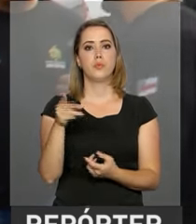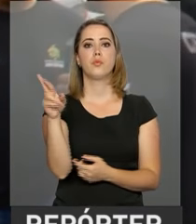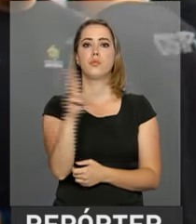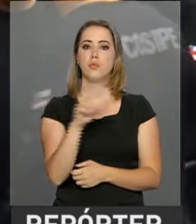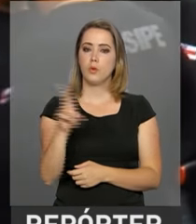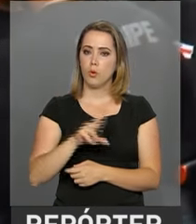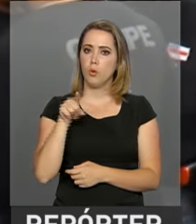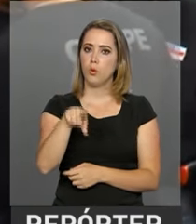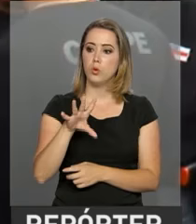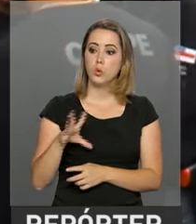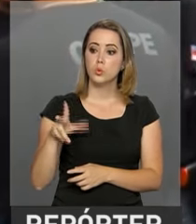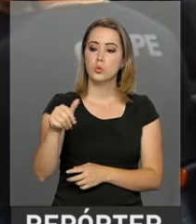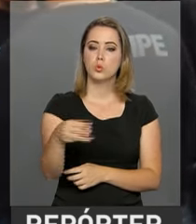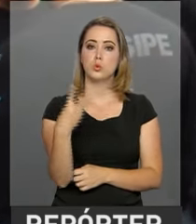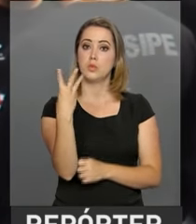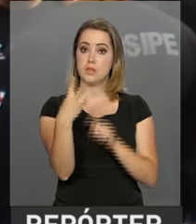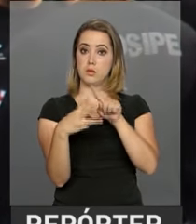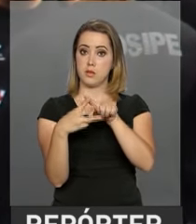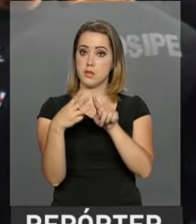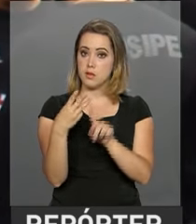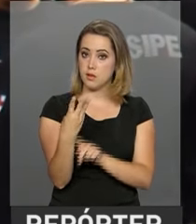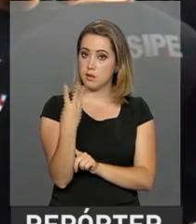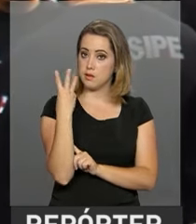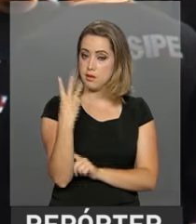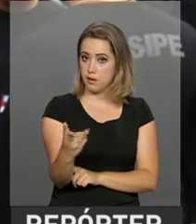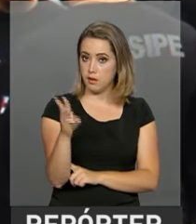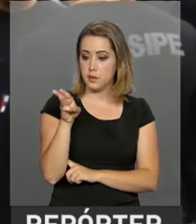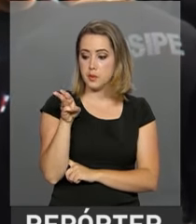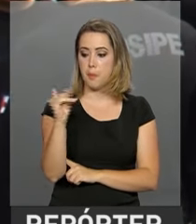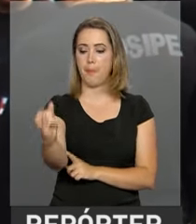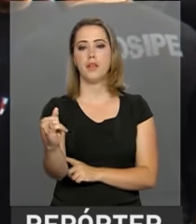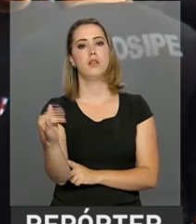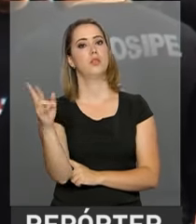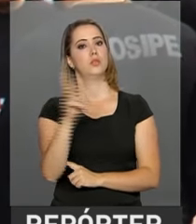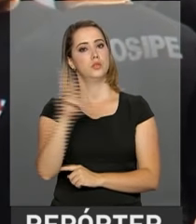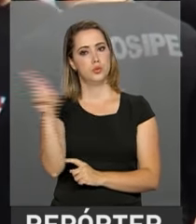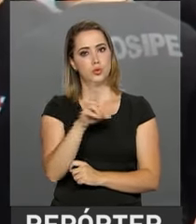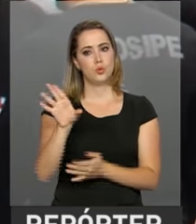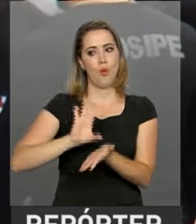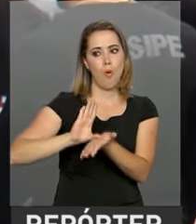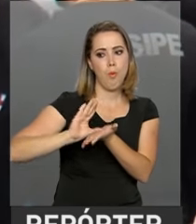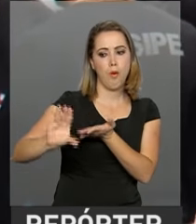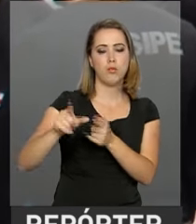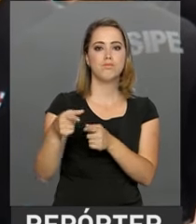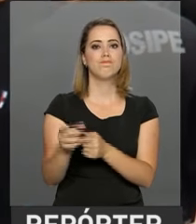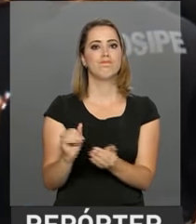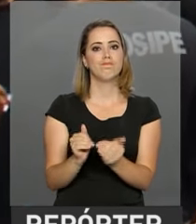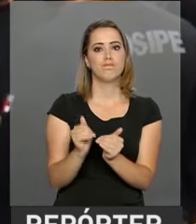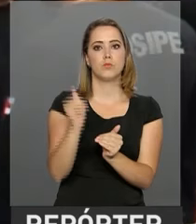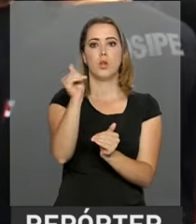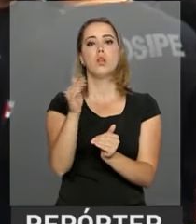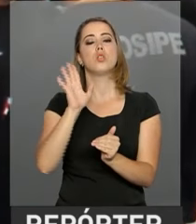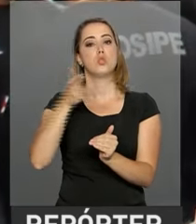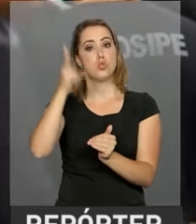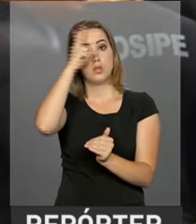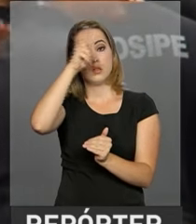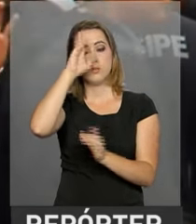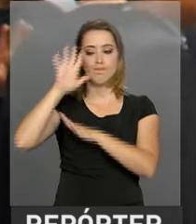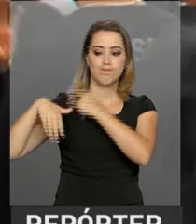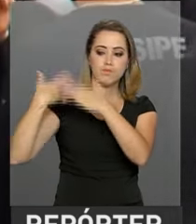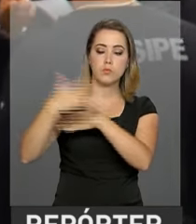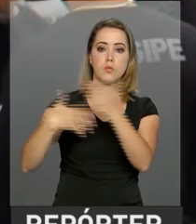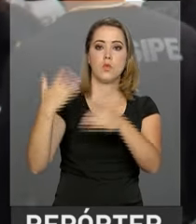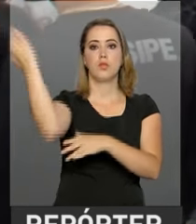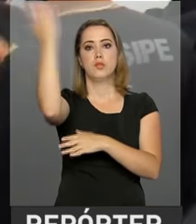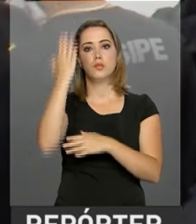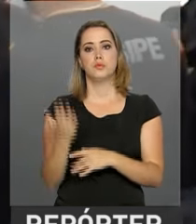R$1,8 bilhão, completando R$3 bilhões, o maior repasse financeiro para o sistema penitenciário da história brasileira,